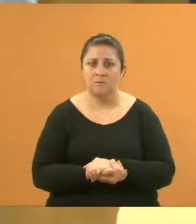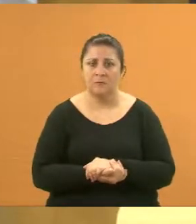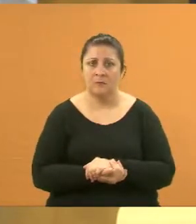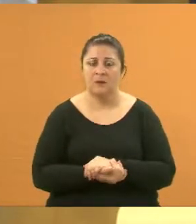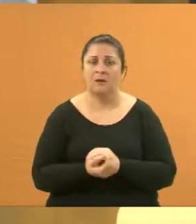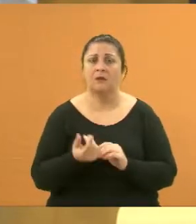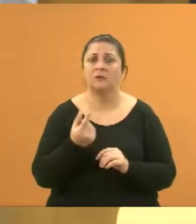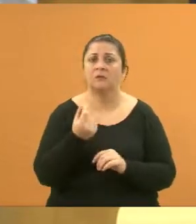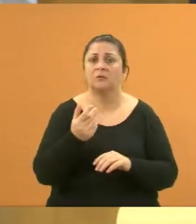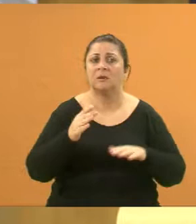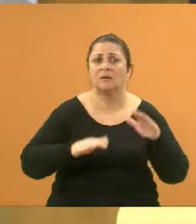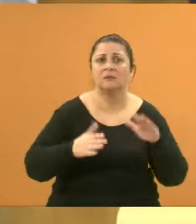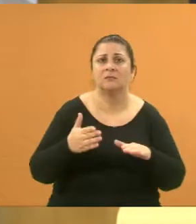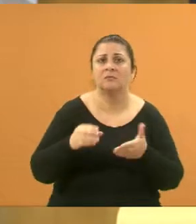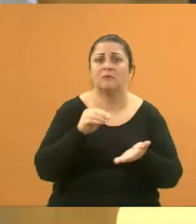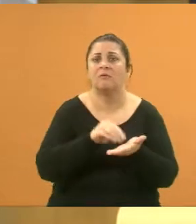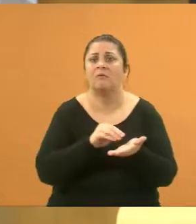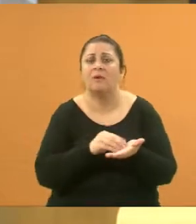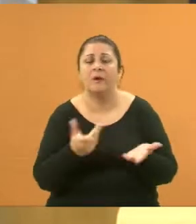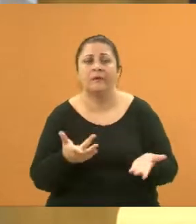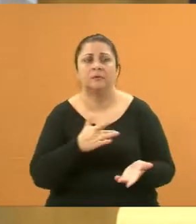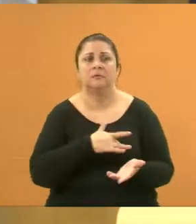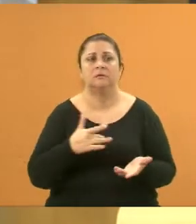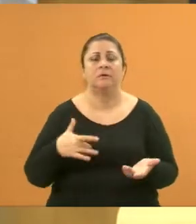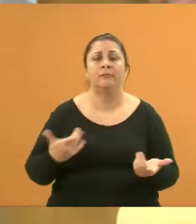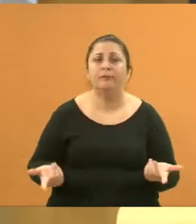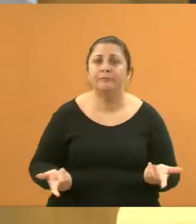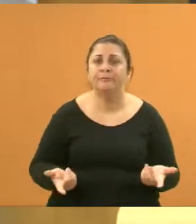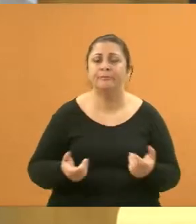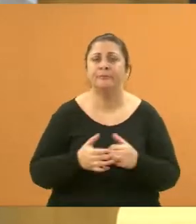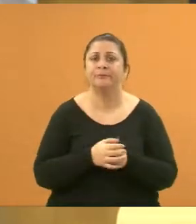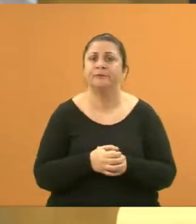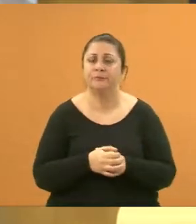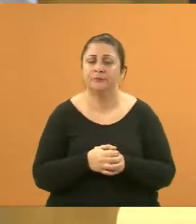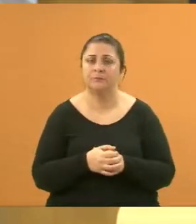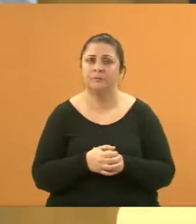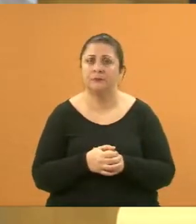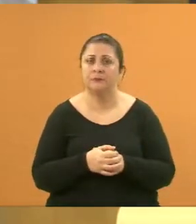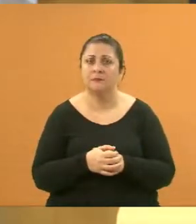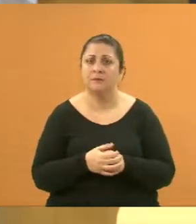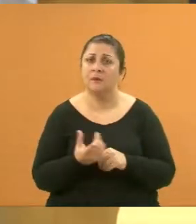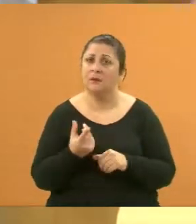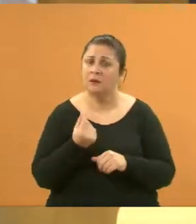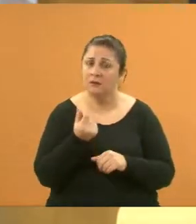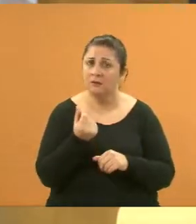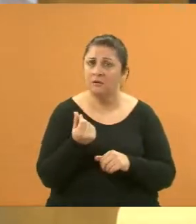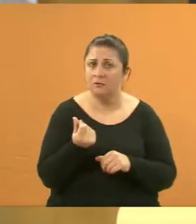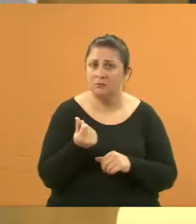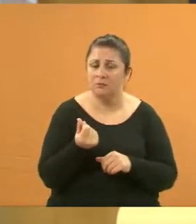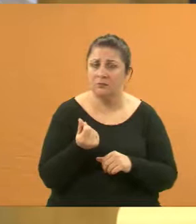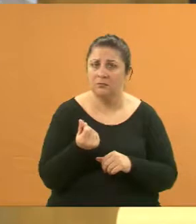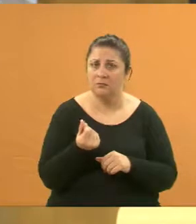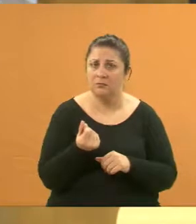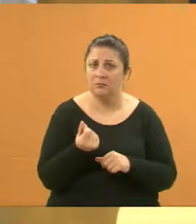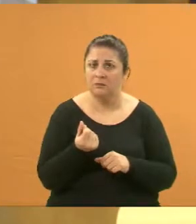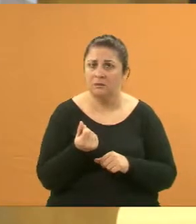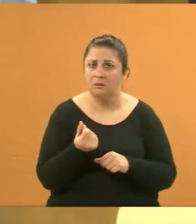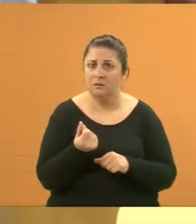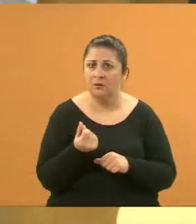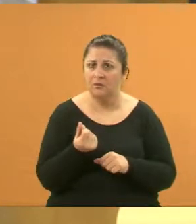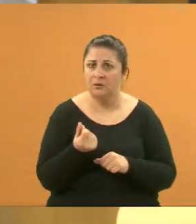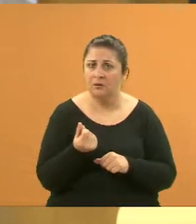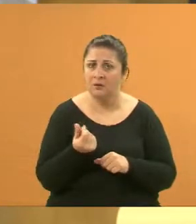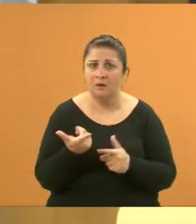Dinheiro esse que muitas vezes está faltando na saúde, saneamento básico. E são dinheiros que estão no bolso